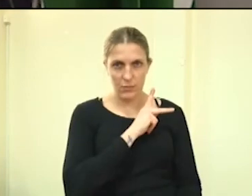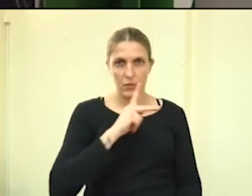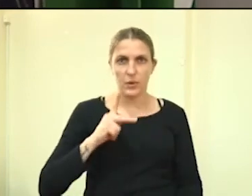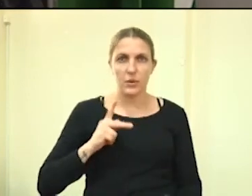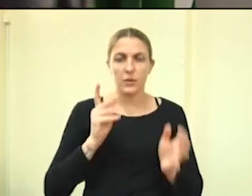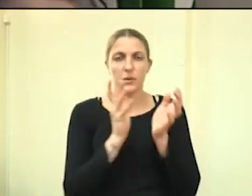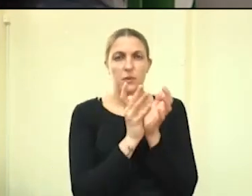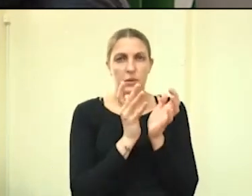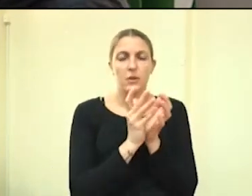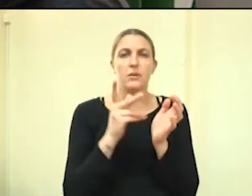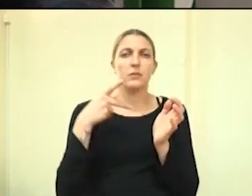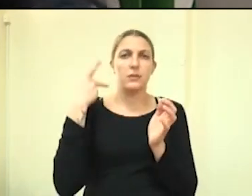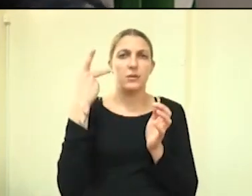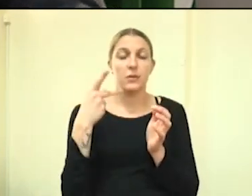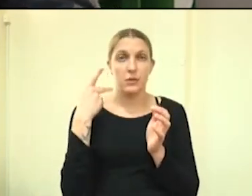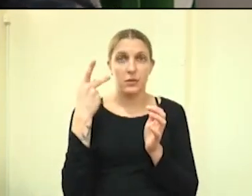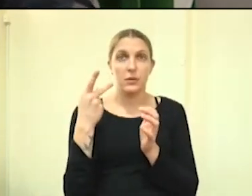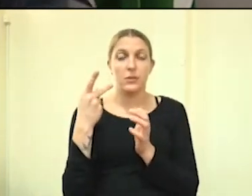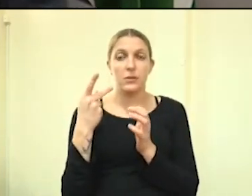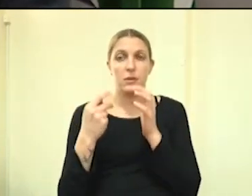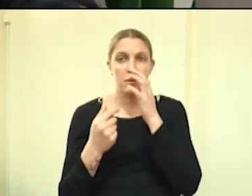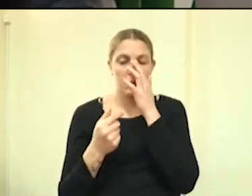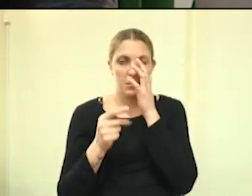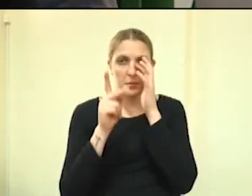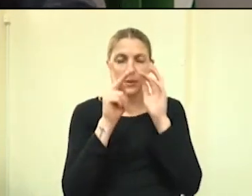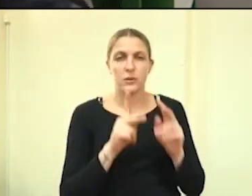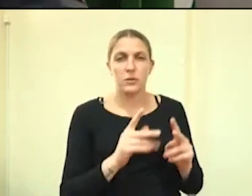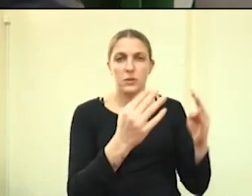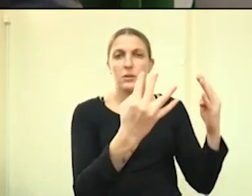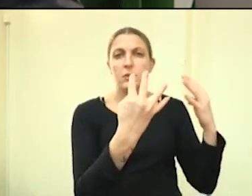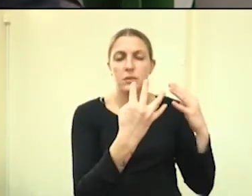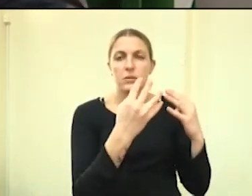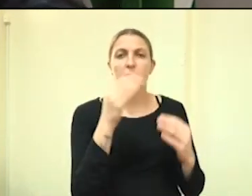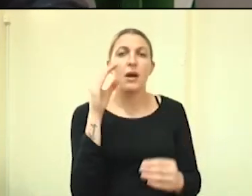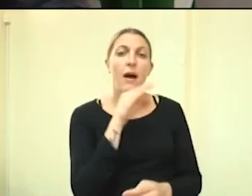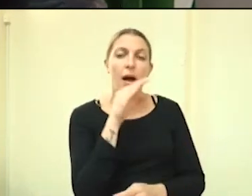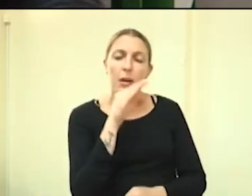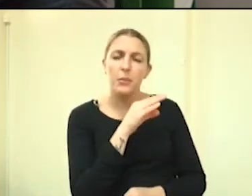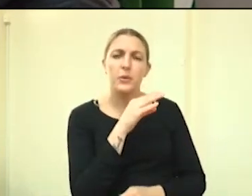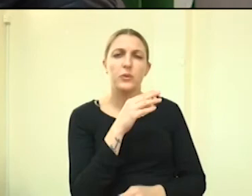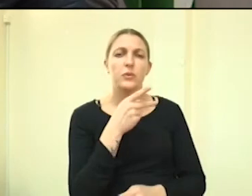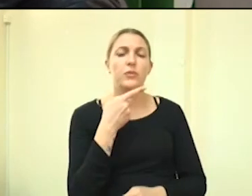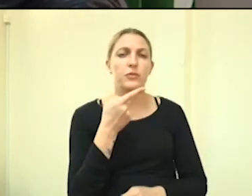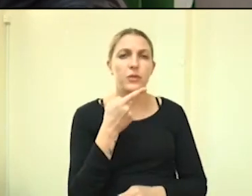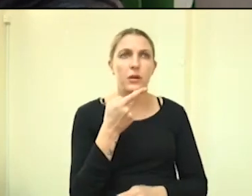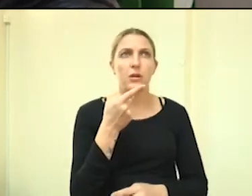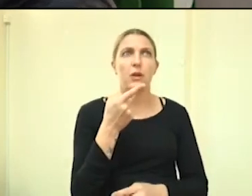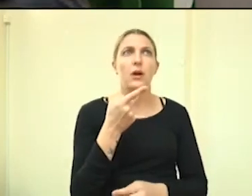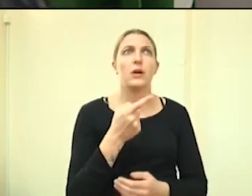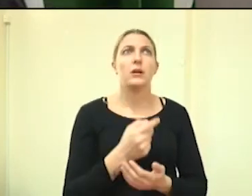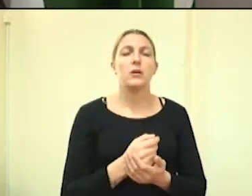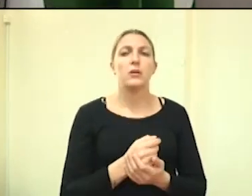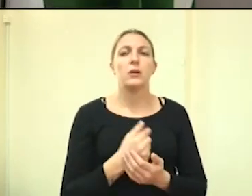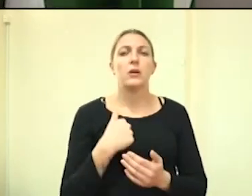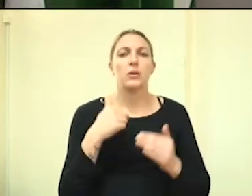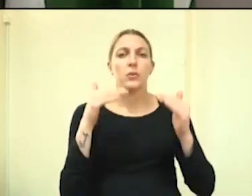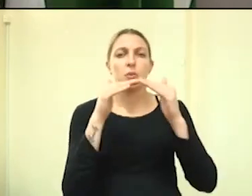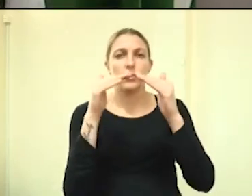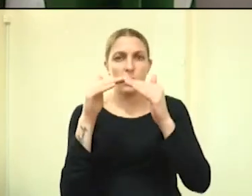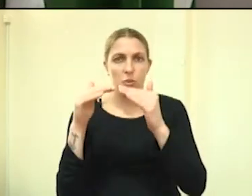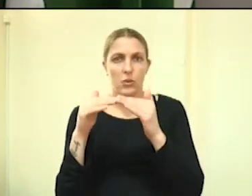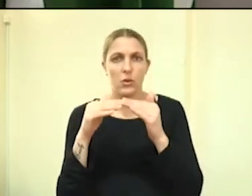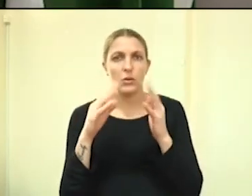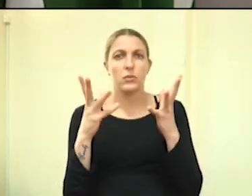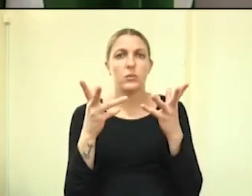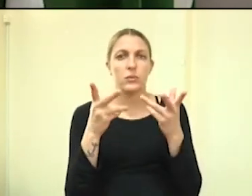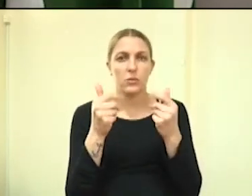senhores vereadores, as pessoas que aqui nos assistem, rapidamente, senhor presidente, dizer que Sou a favor de todos os